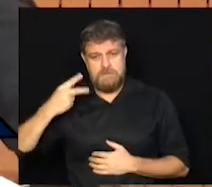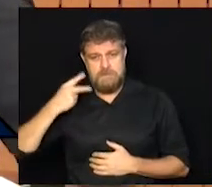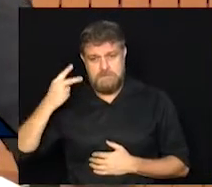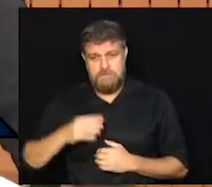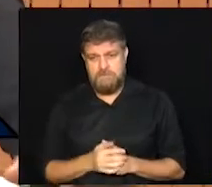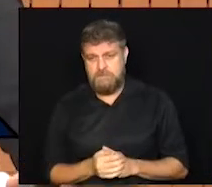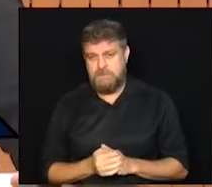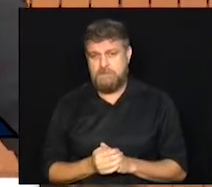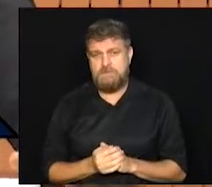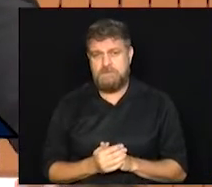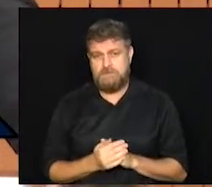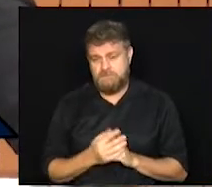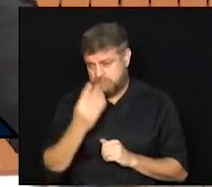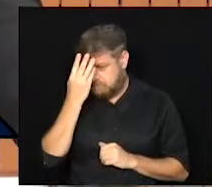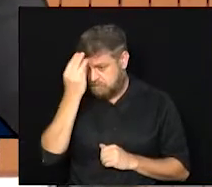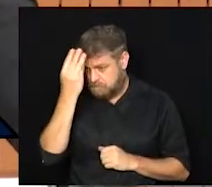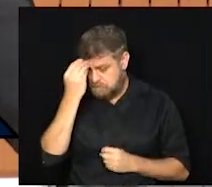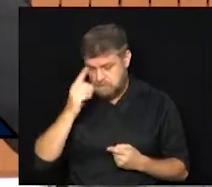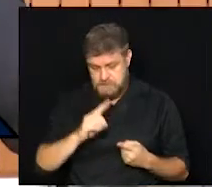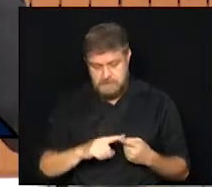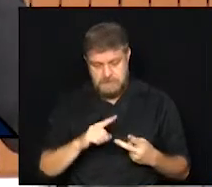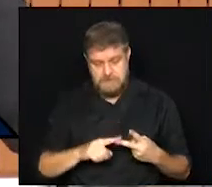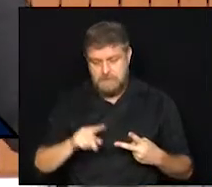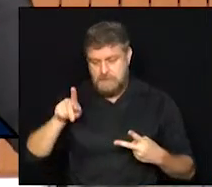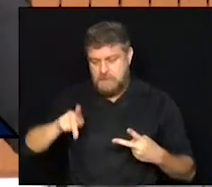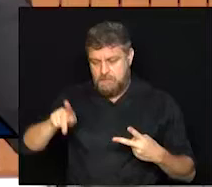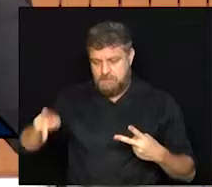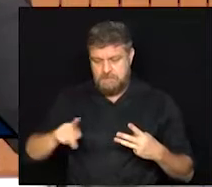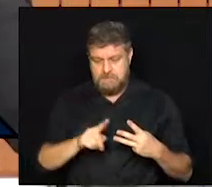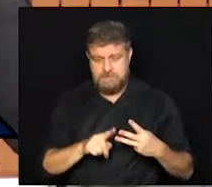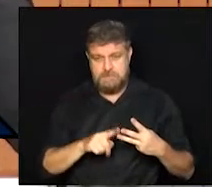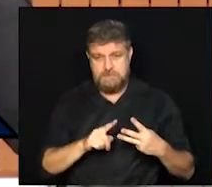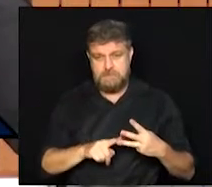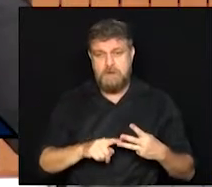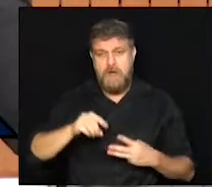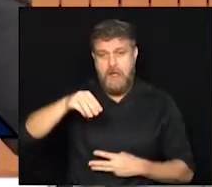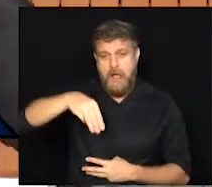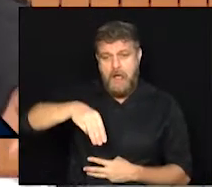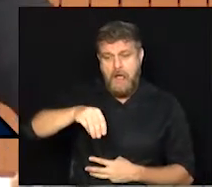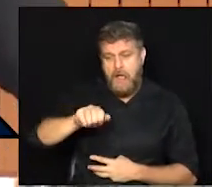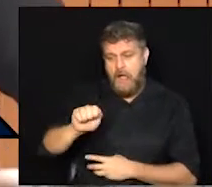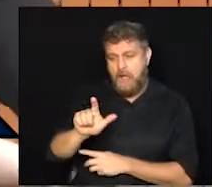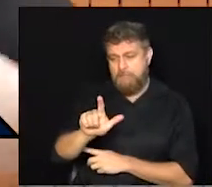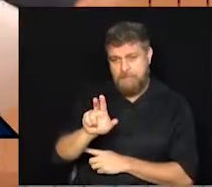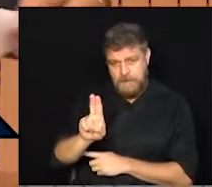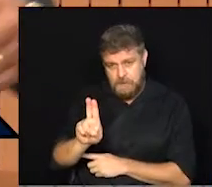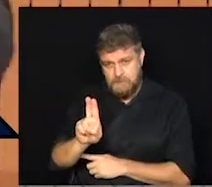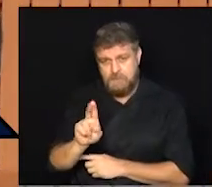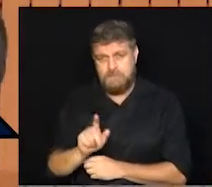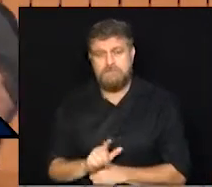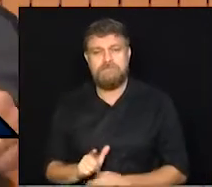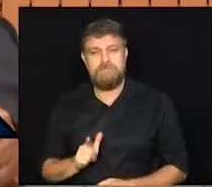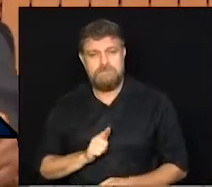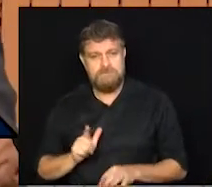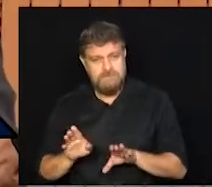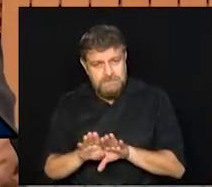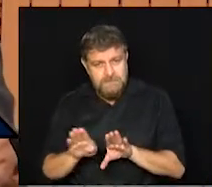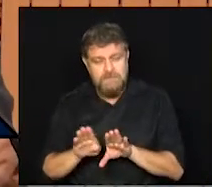está presente, professor Alberto, a Malu Oliveira, presidente do Instituto, Cláudia